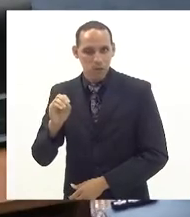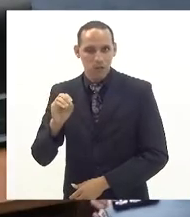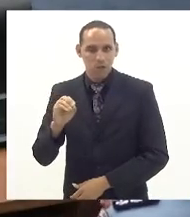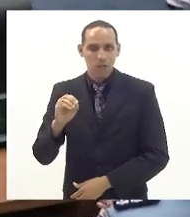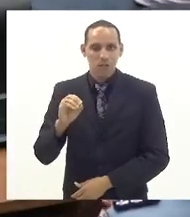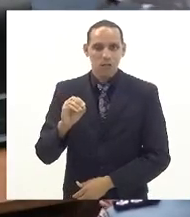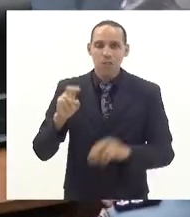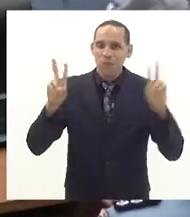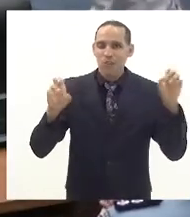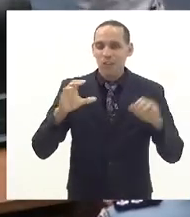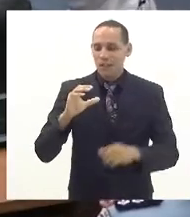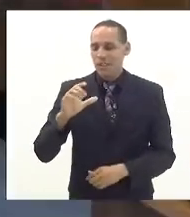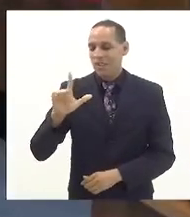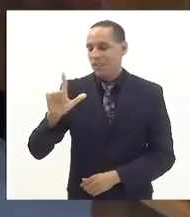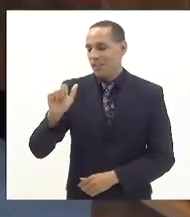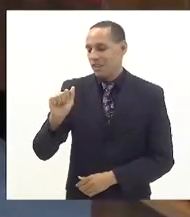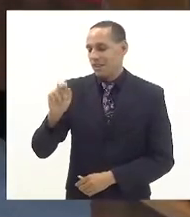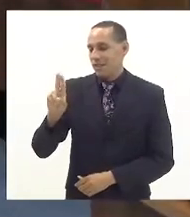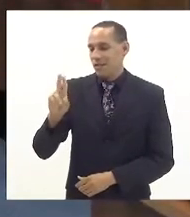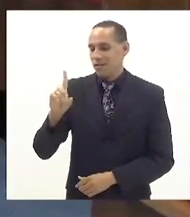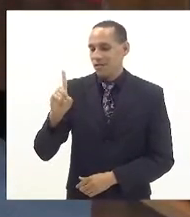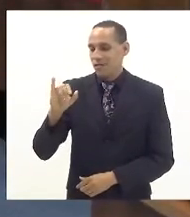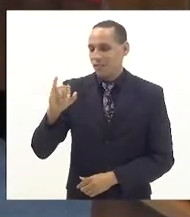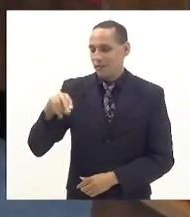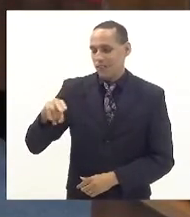Claudinho, cadê o Claudinho?